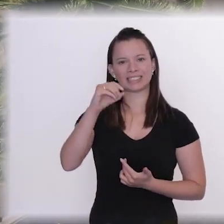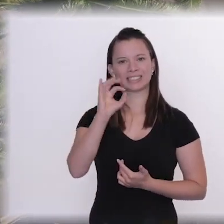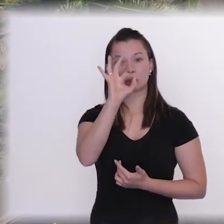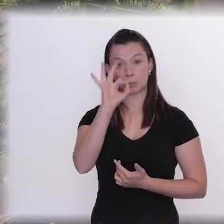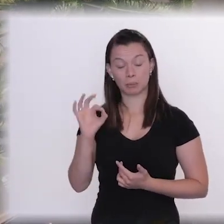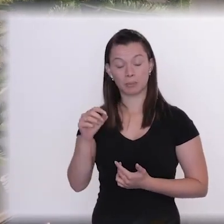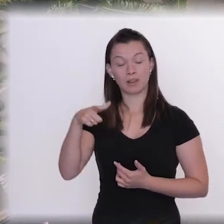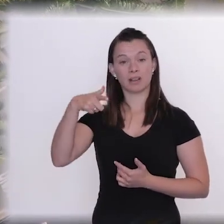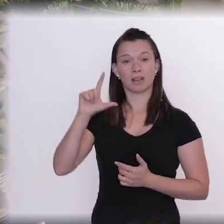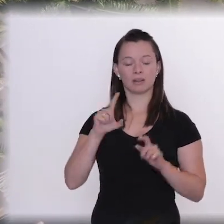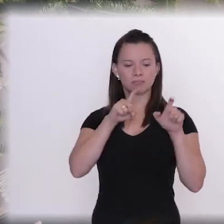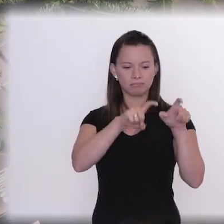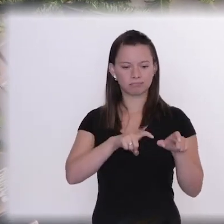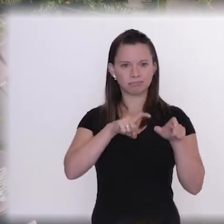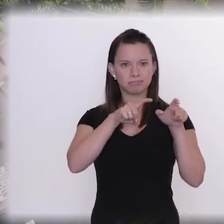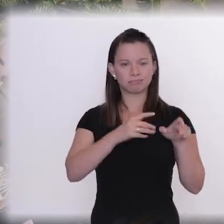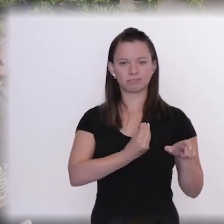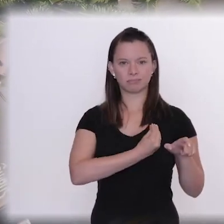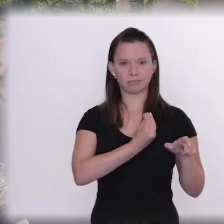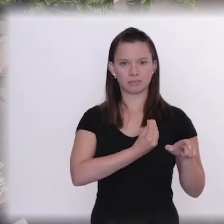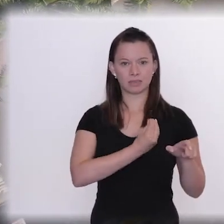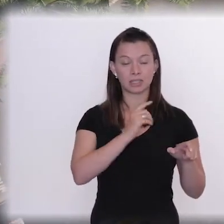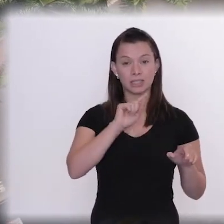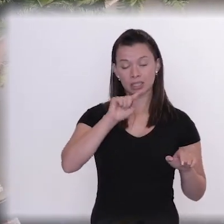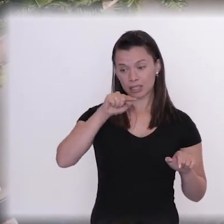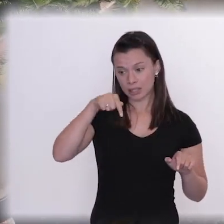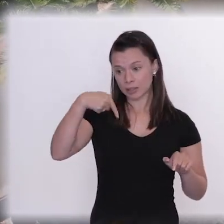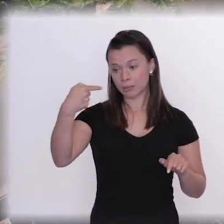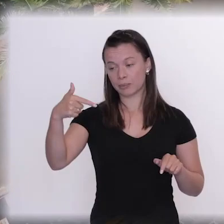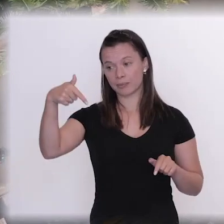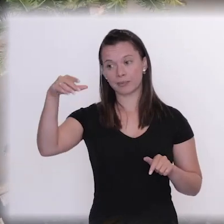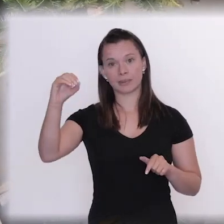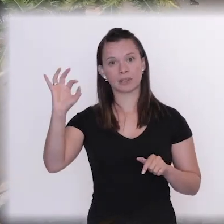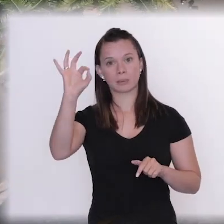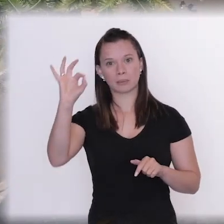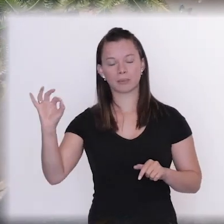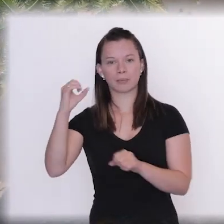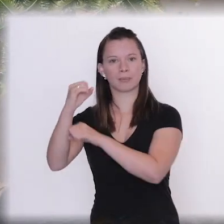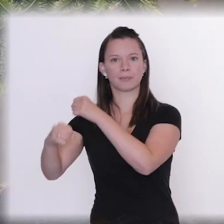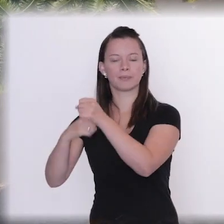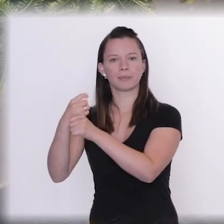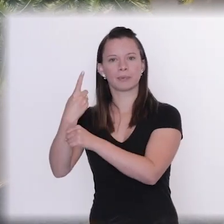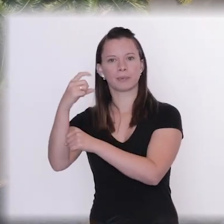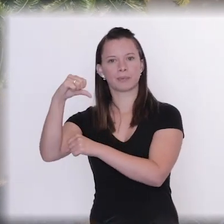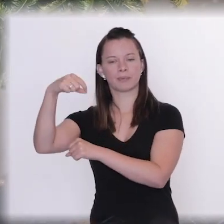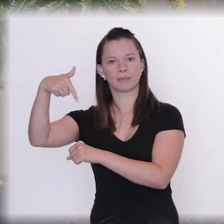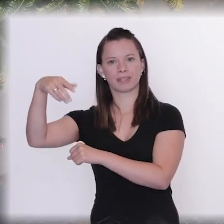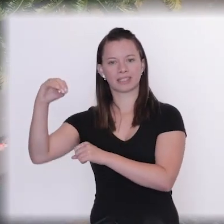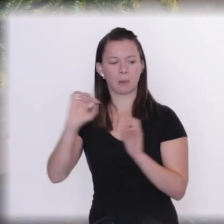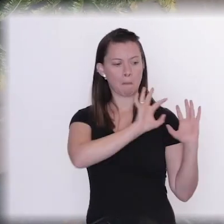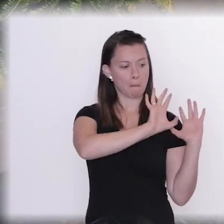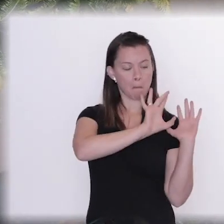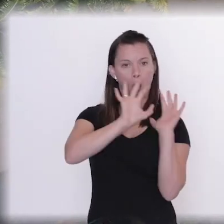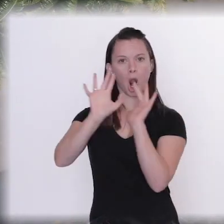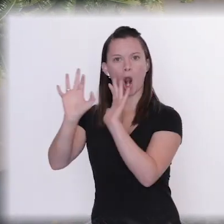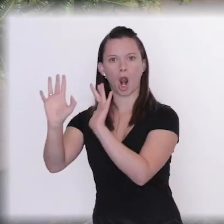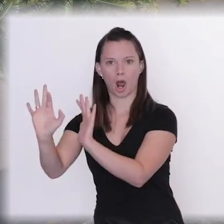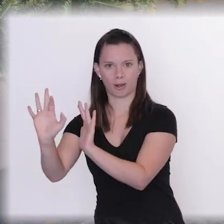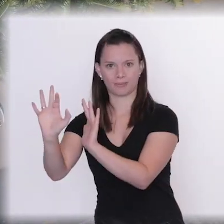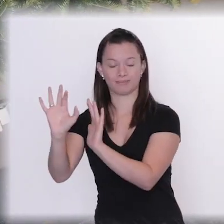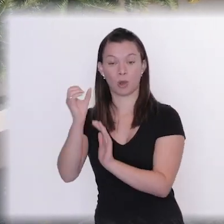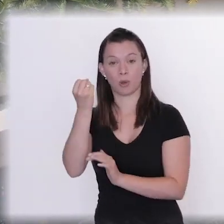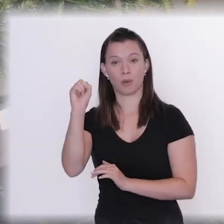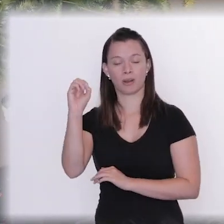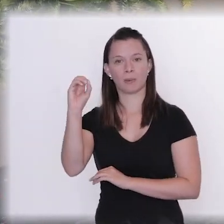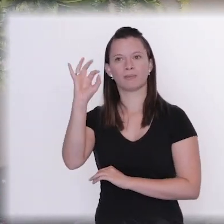população no campo em 1930 e passamos a ter 70% nas cidades em 1970. Em 1990, nós já tínhamos mais de 80%